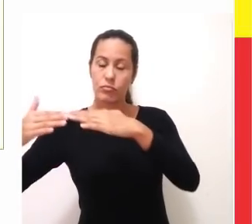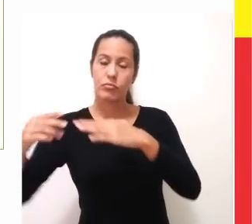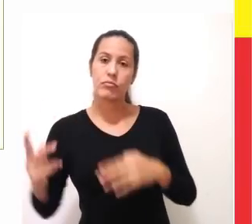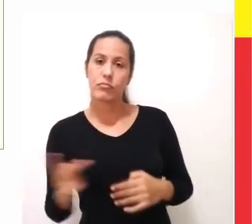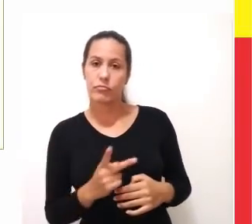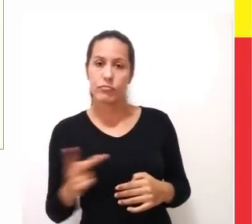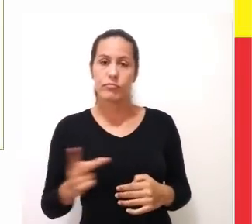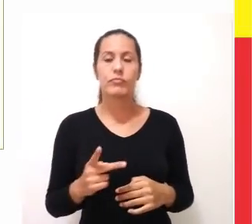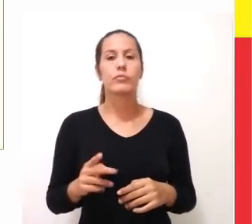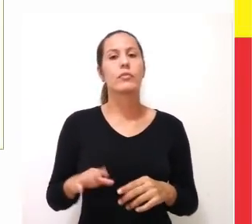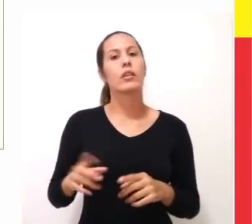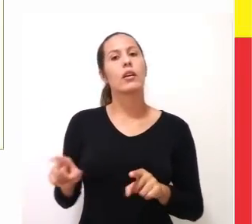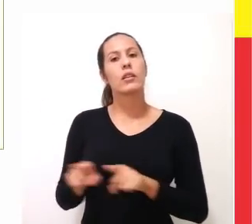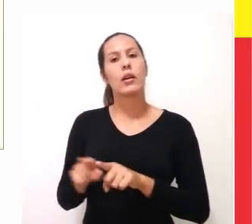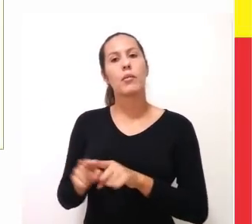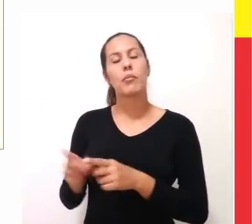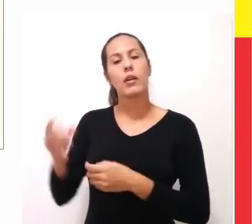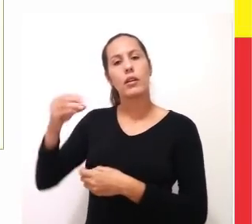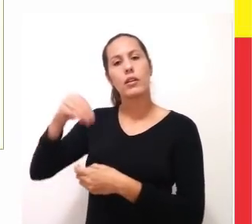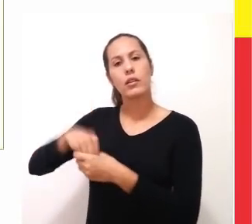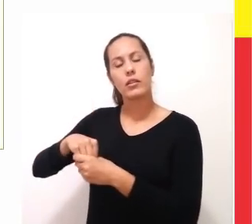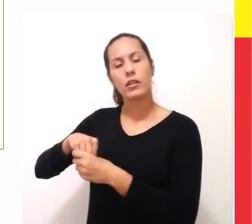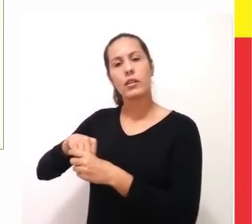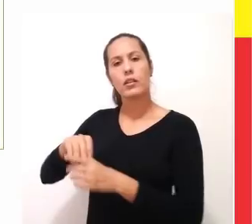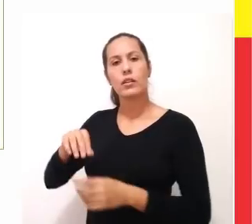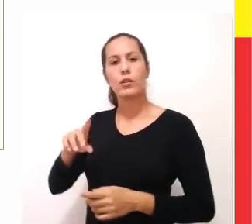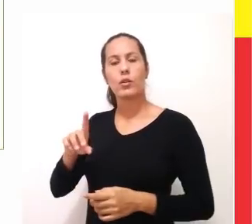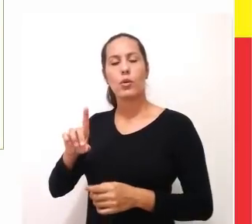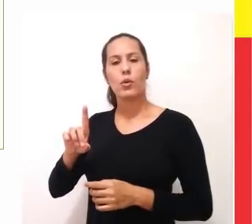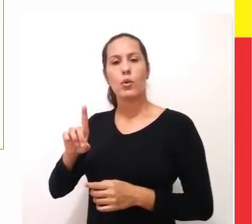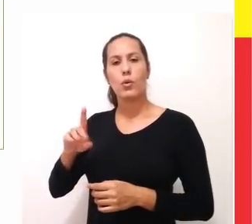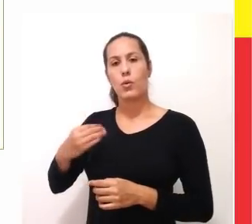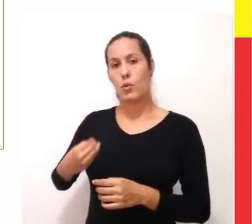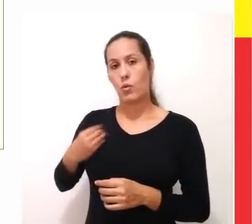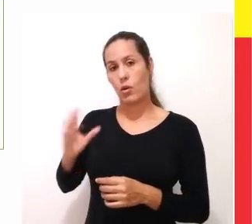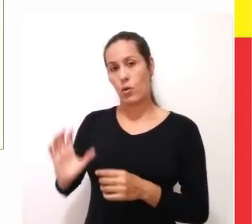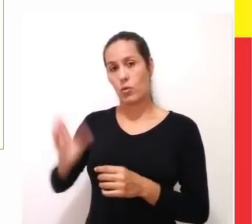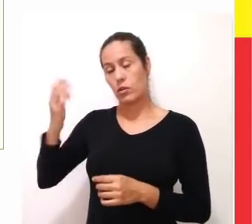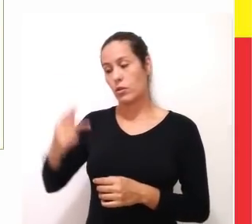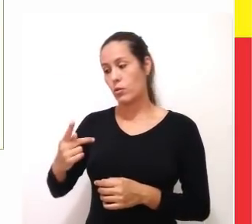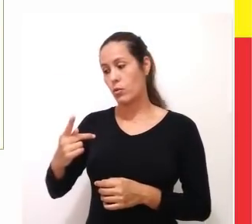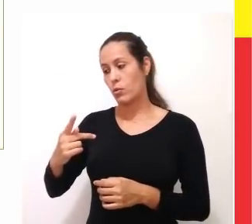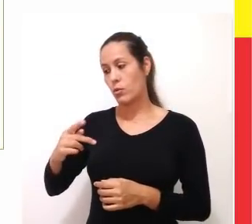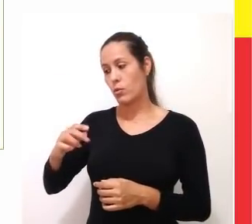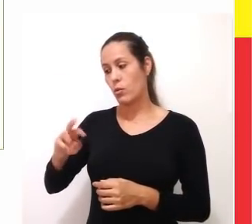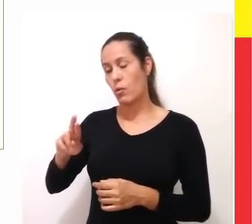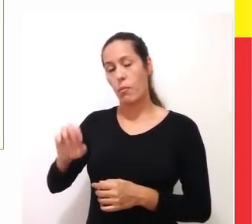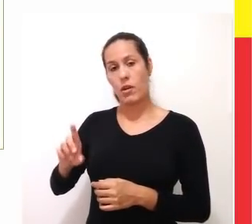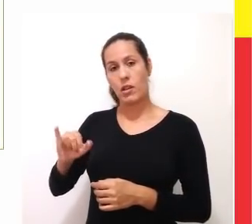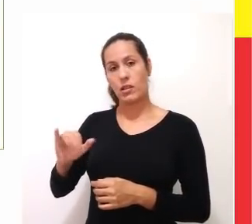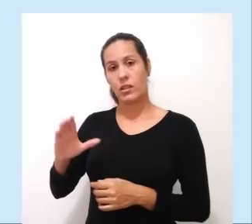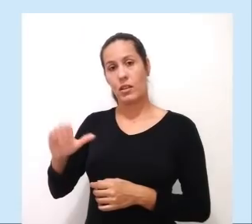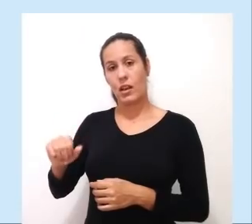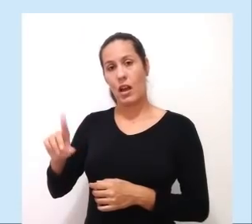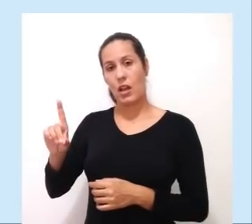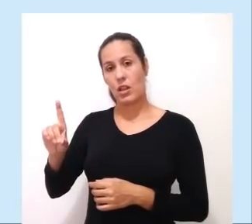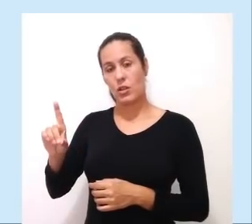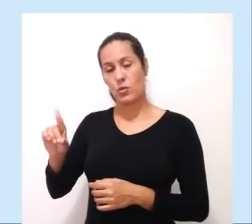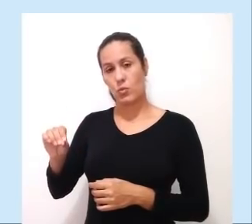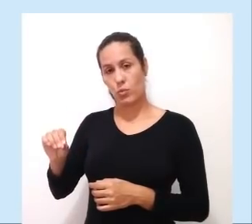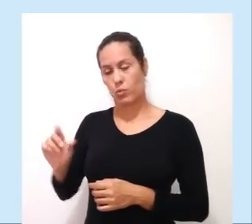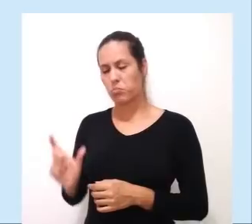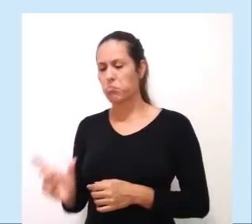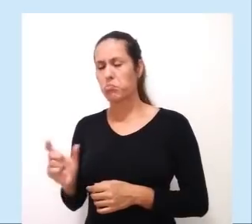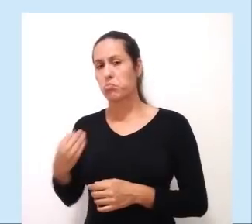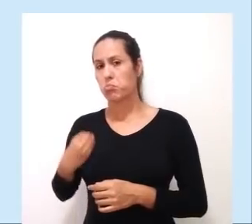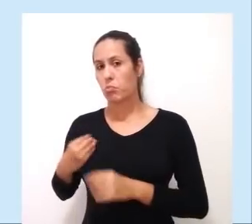ponto nós temos sintático, exerce a função de núcleo do predicado, das sentenças. Então nós encontramos o seguinte, vamos estudar o